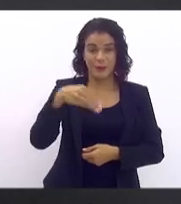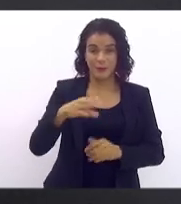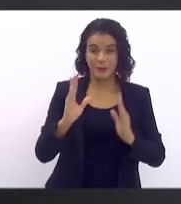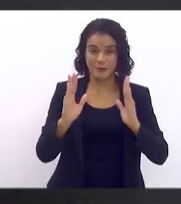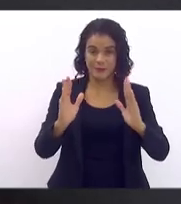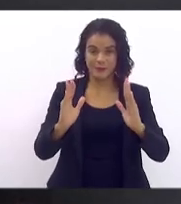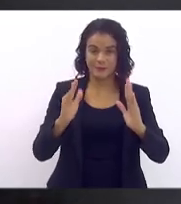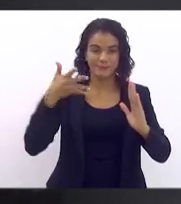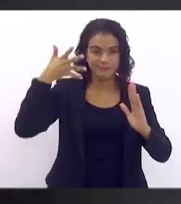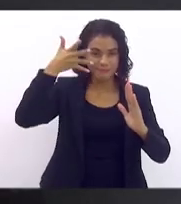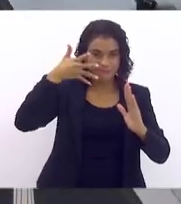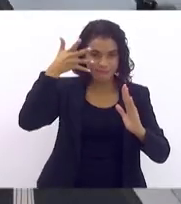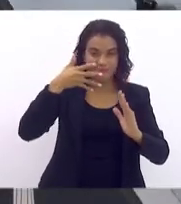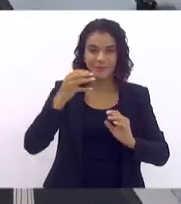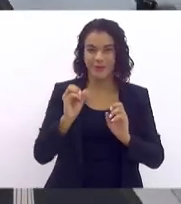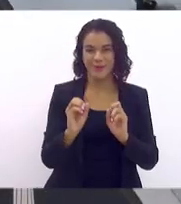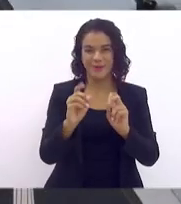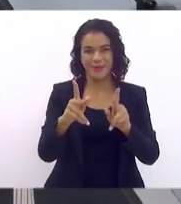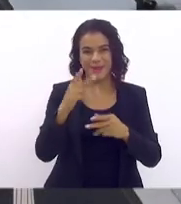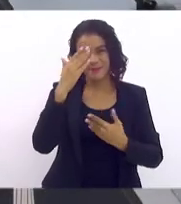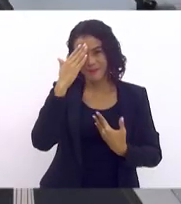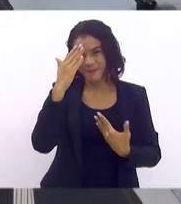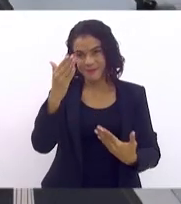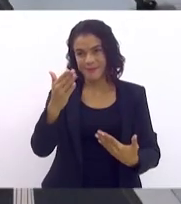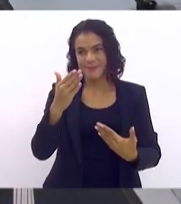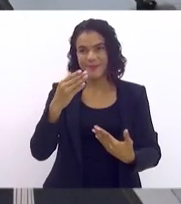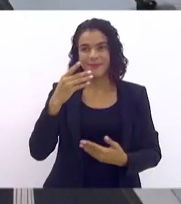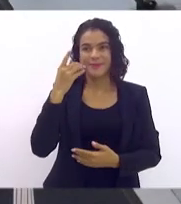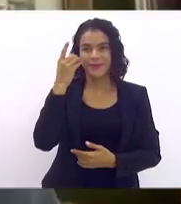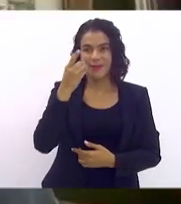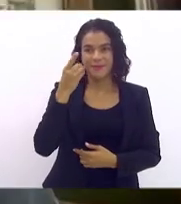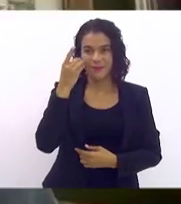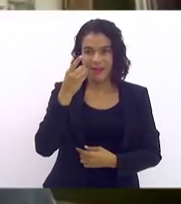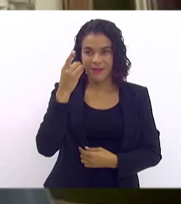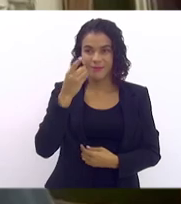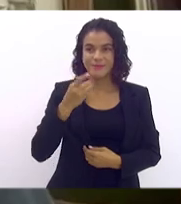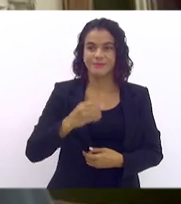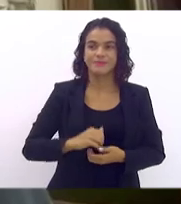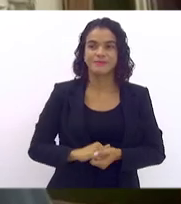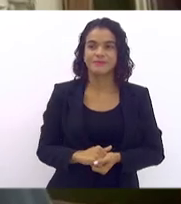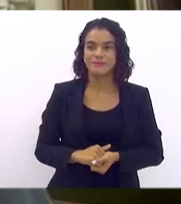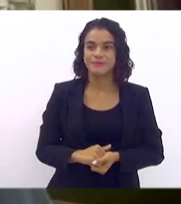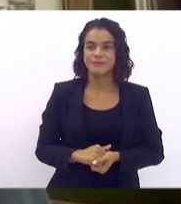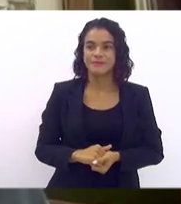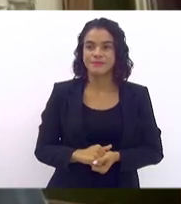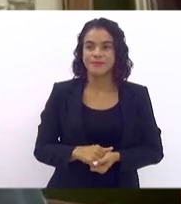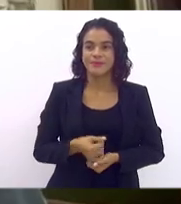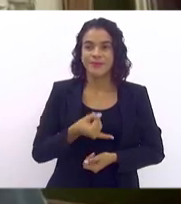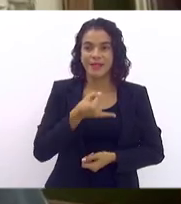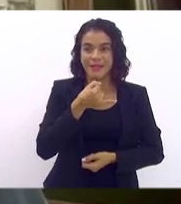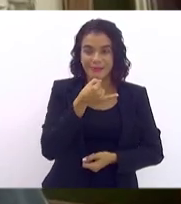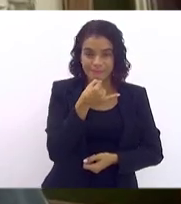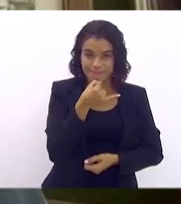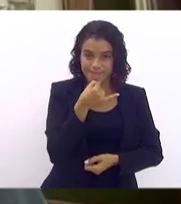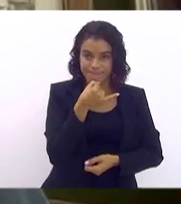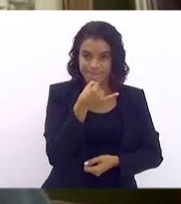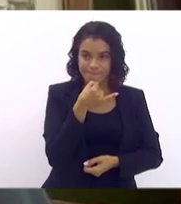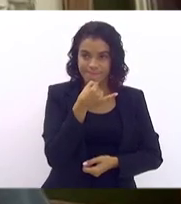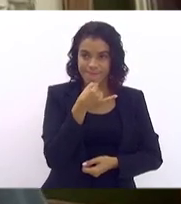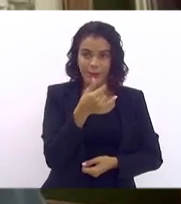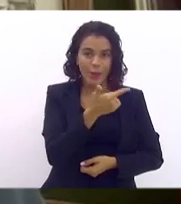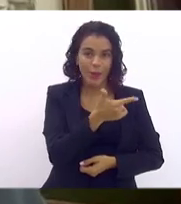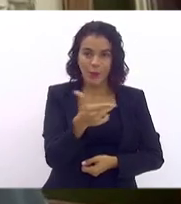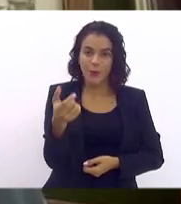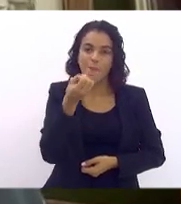gentileza. Ok, muito obrigada, nobre deputada, nobre deputados. Infelizmente, eu não trago